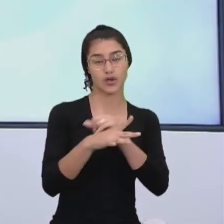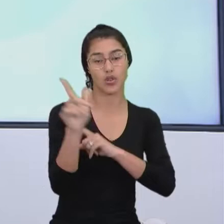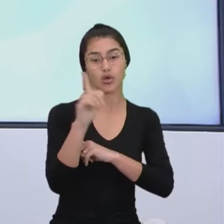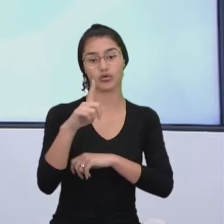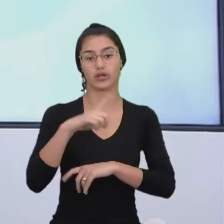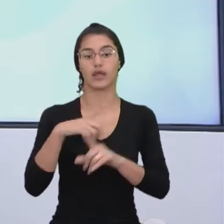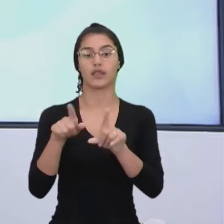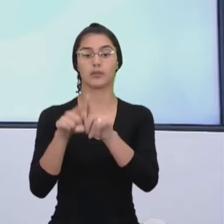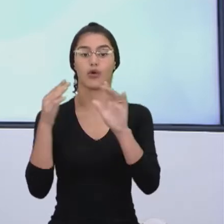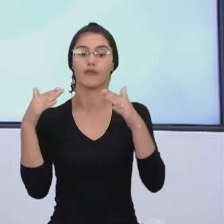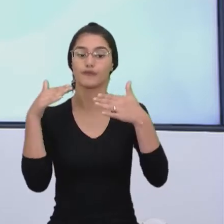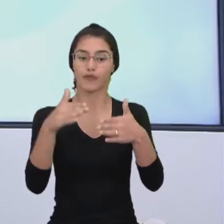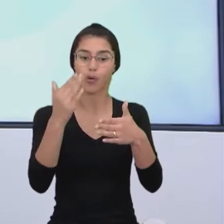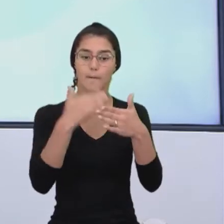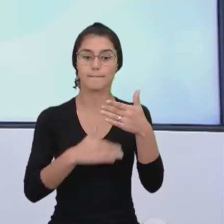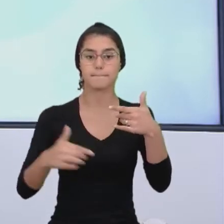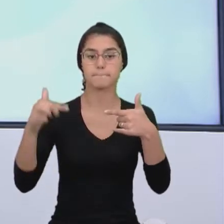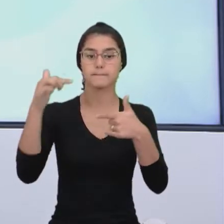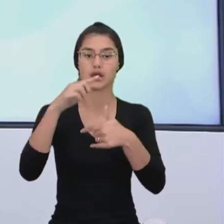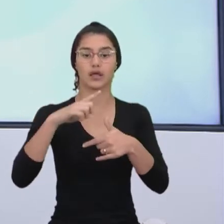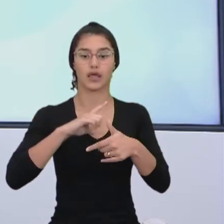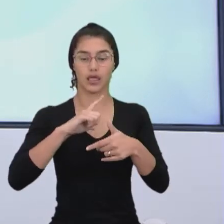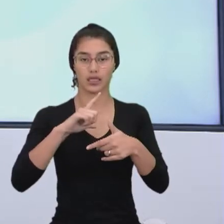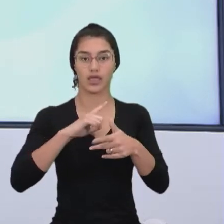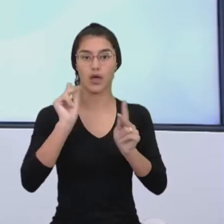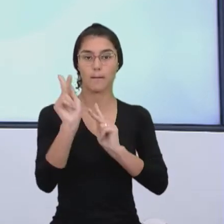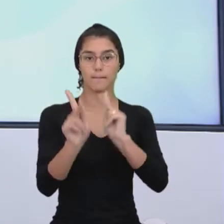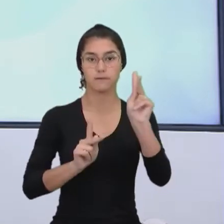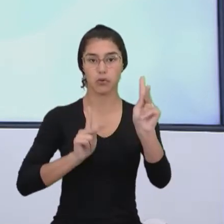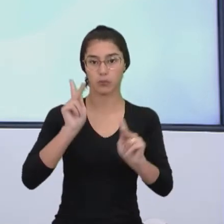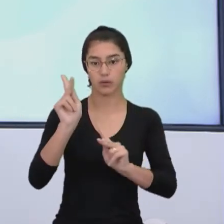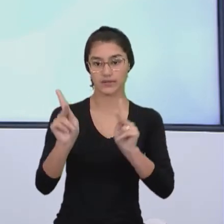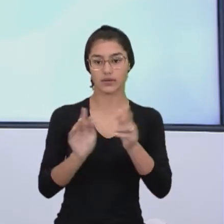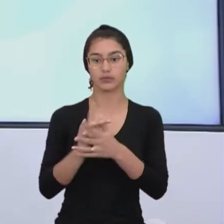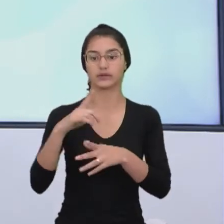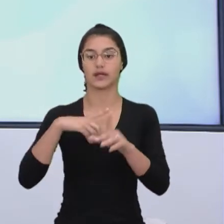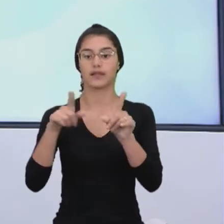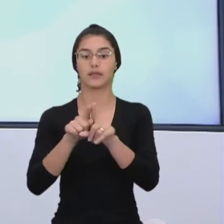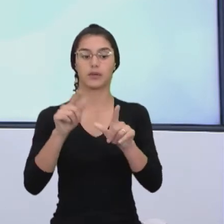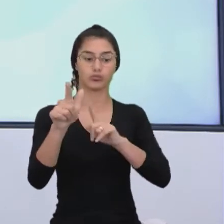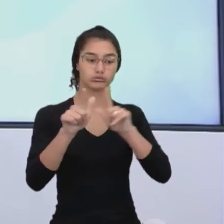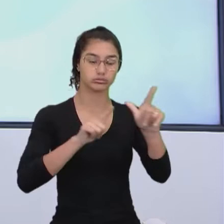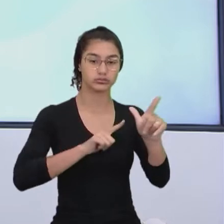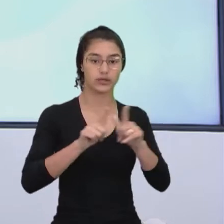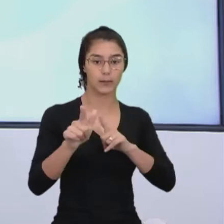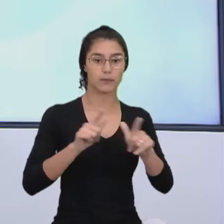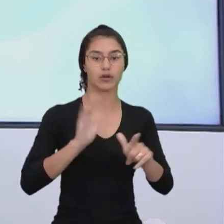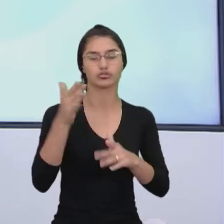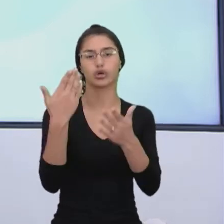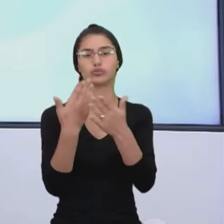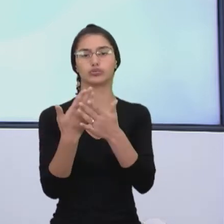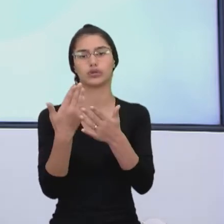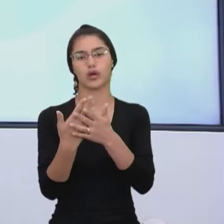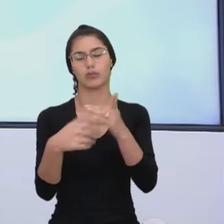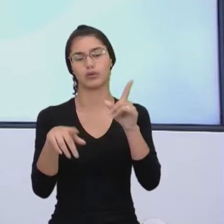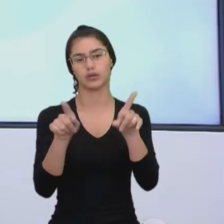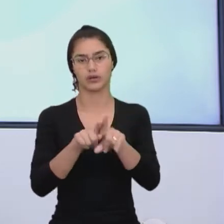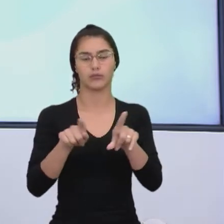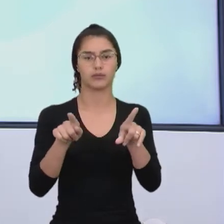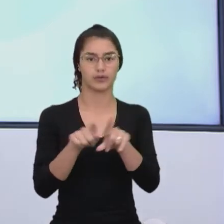tendo o foco principal, né, o norte, a população, aí nós temos aí trabalho e rendimento, já estudamos isso,